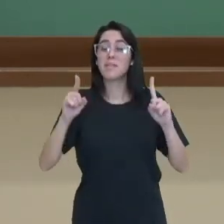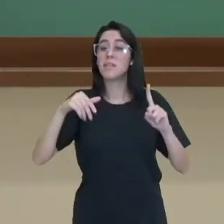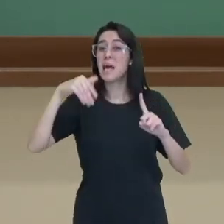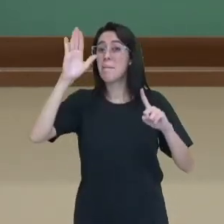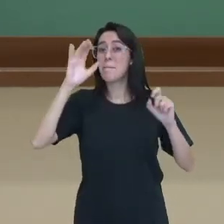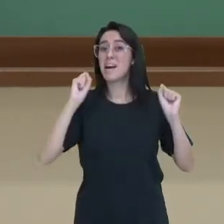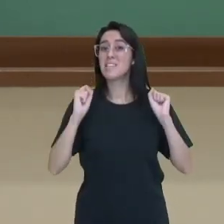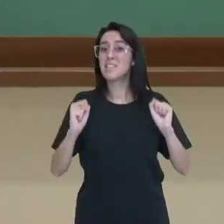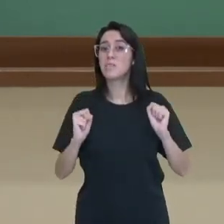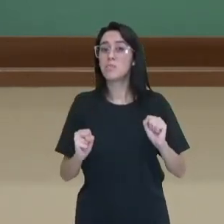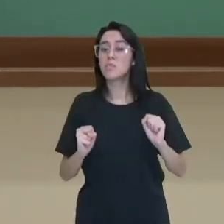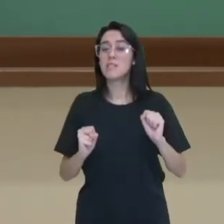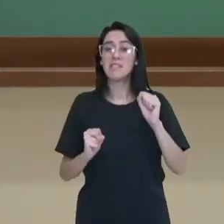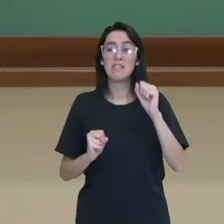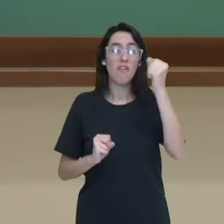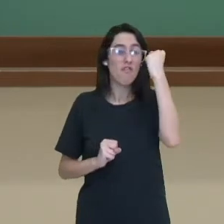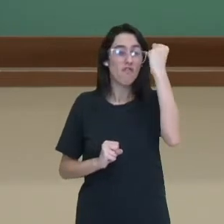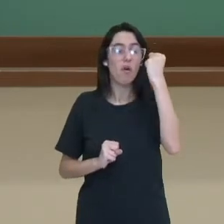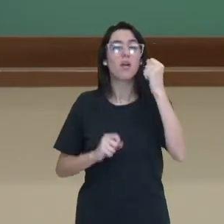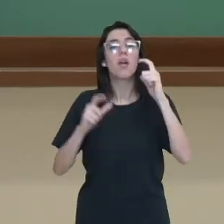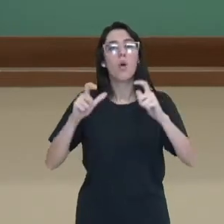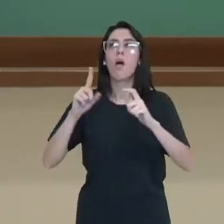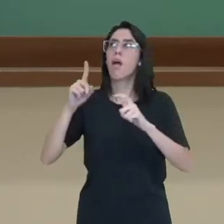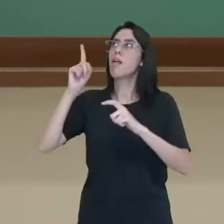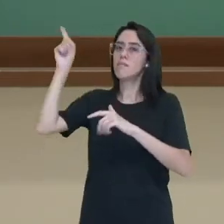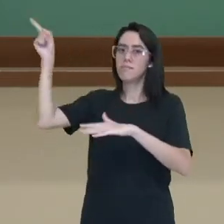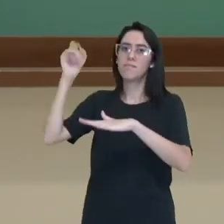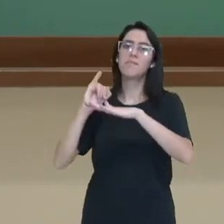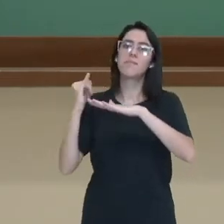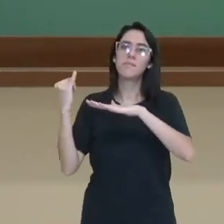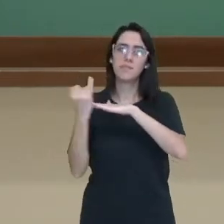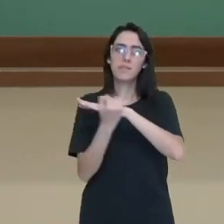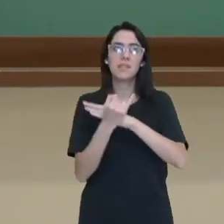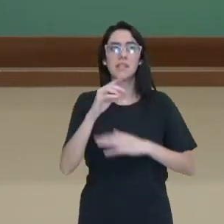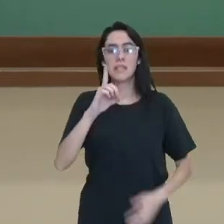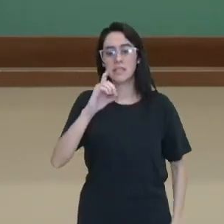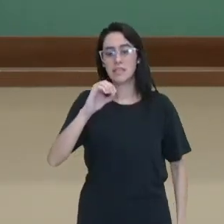fogo aconteceu ali nas Ilhas Marshall, né, com 108 megatons